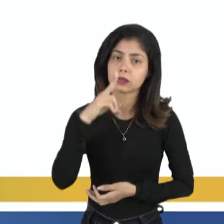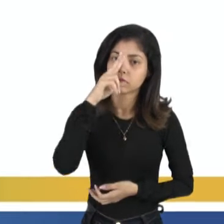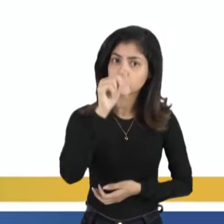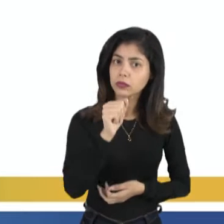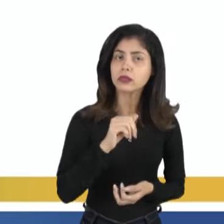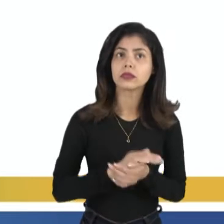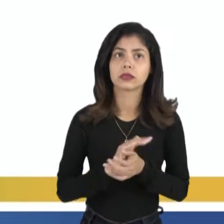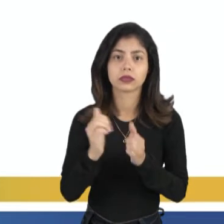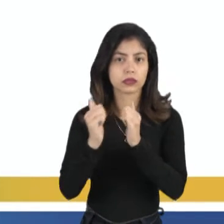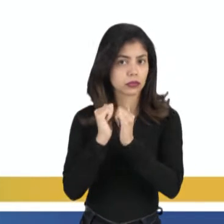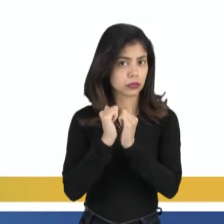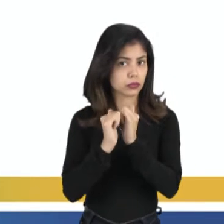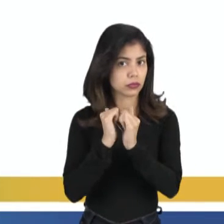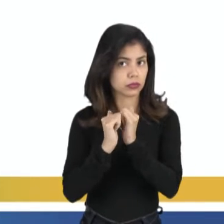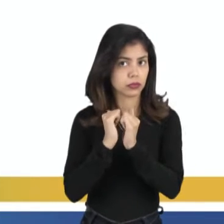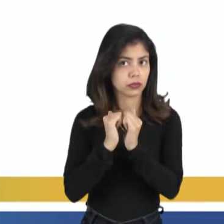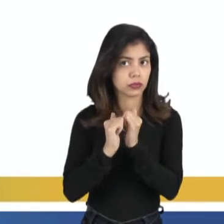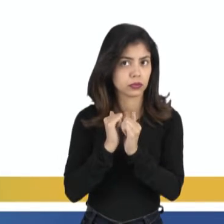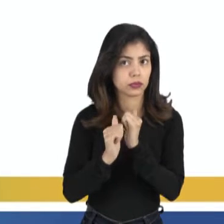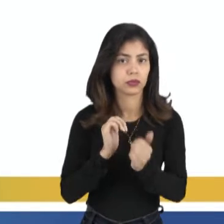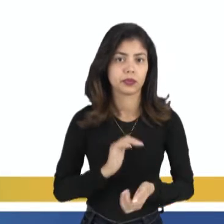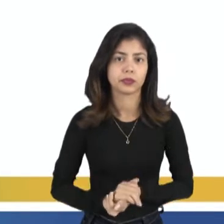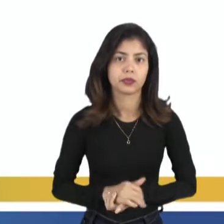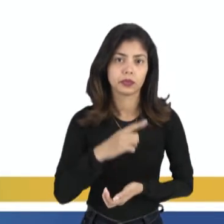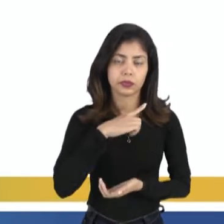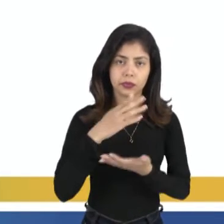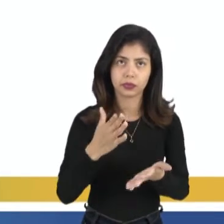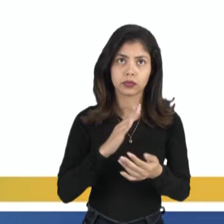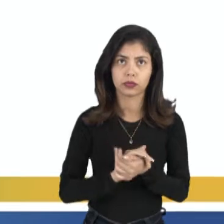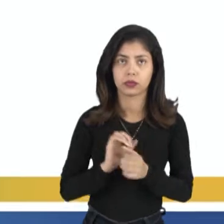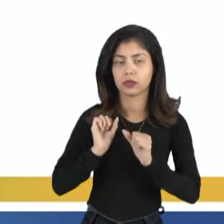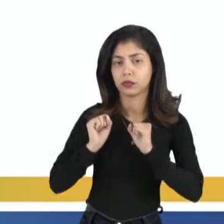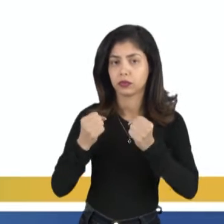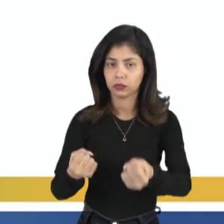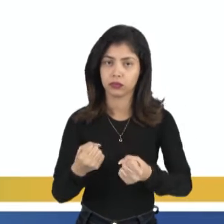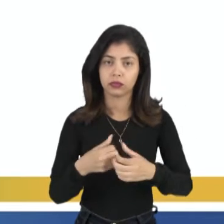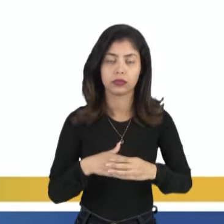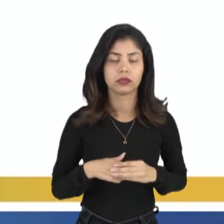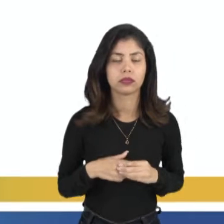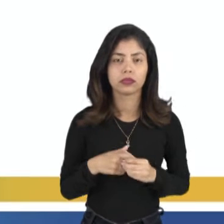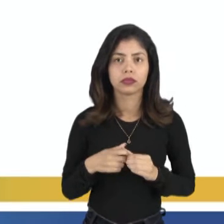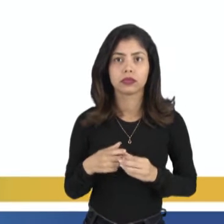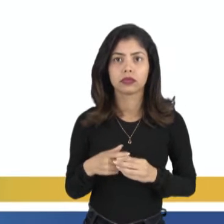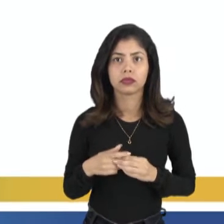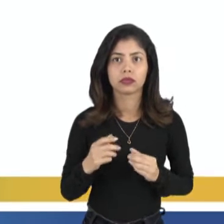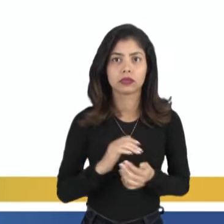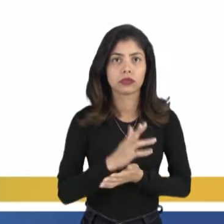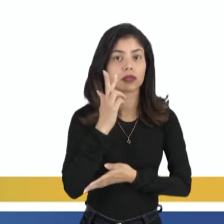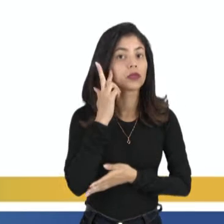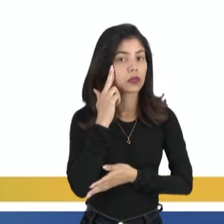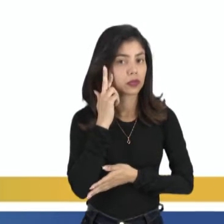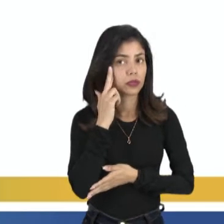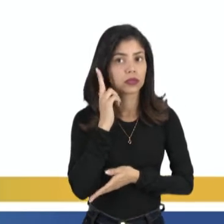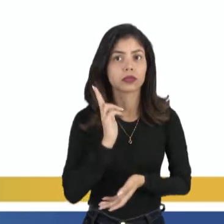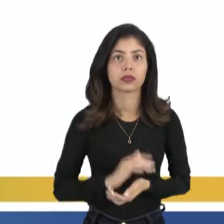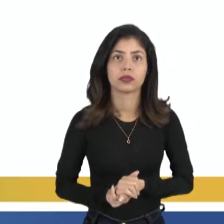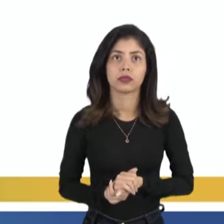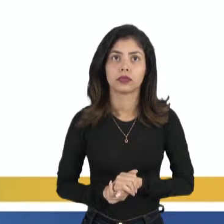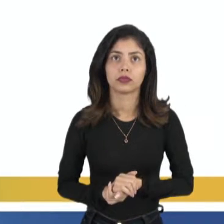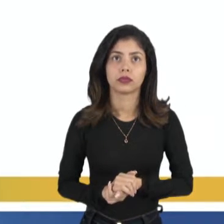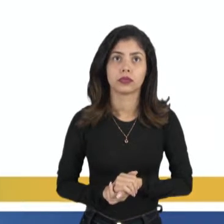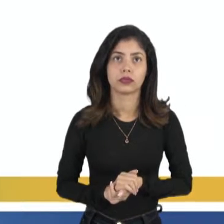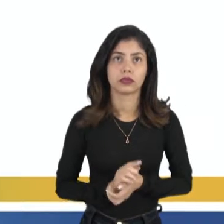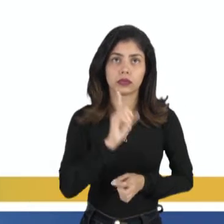força de atrito. Então aí nós temos a força peso, a força normal e